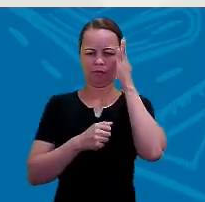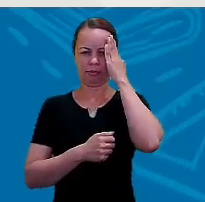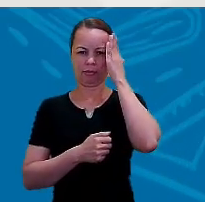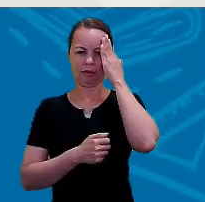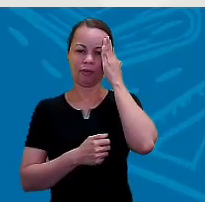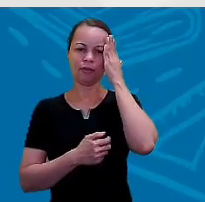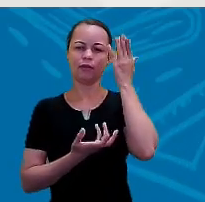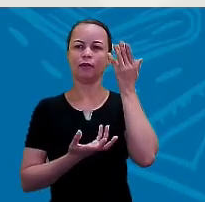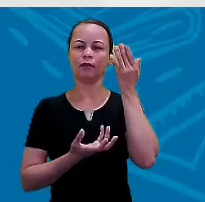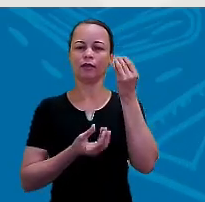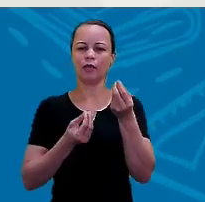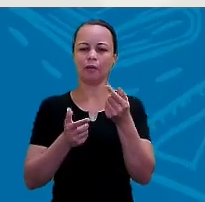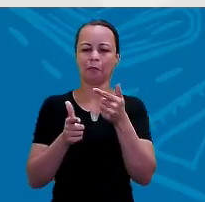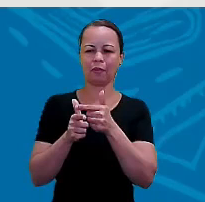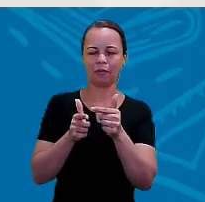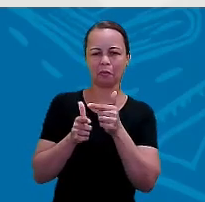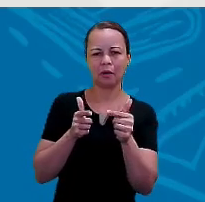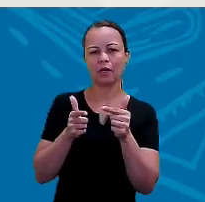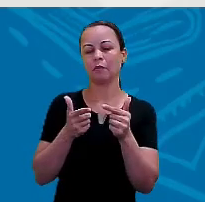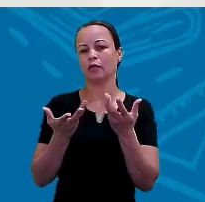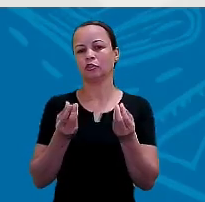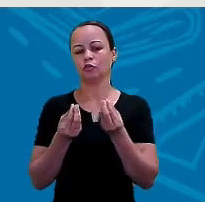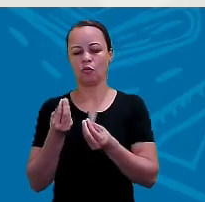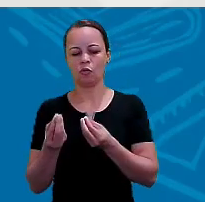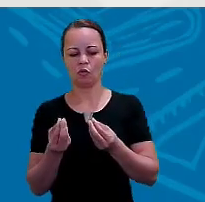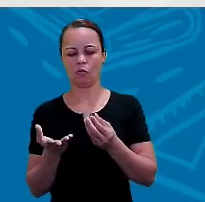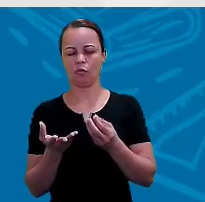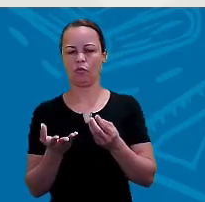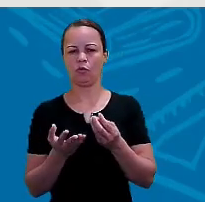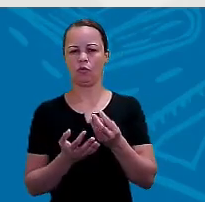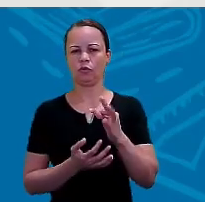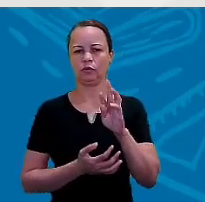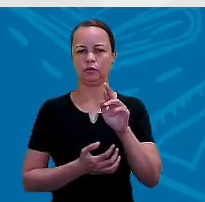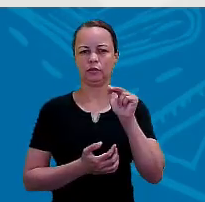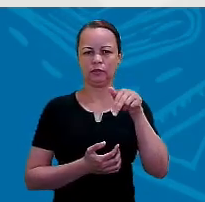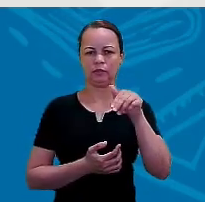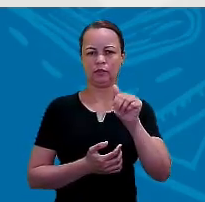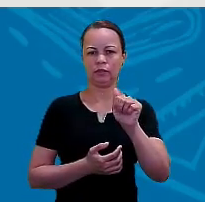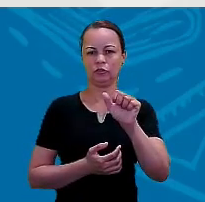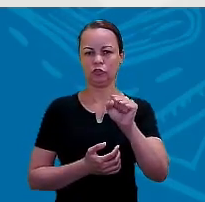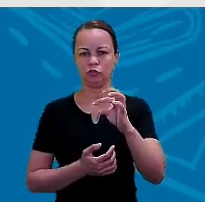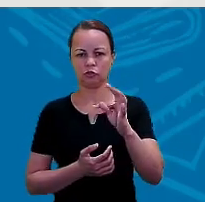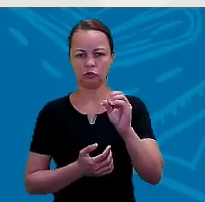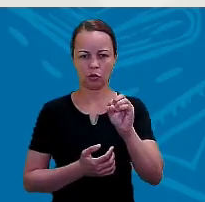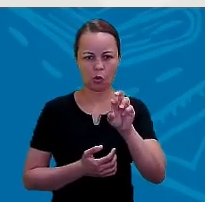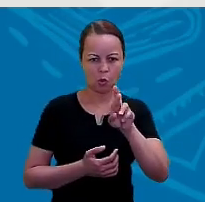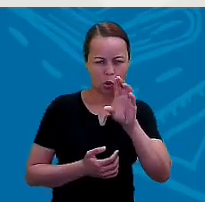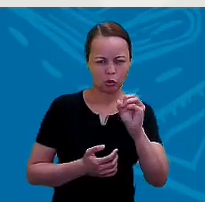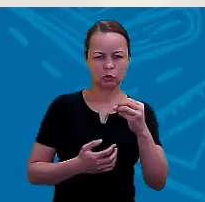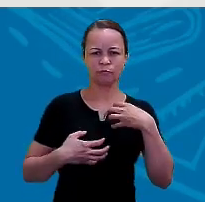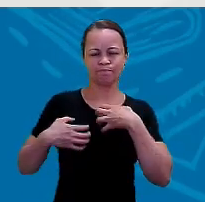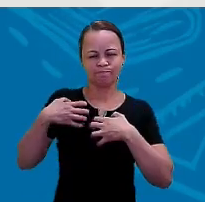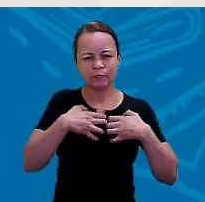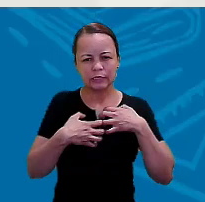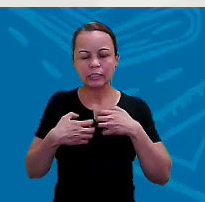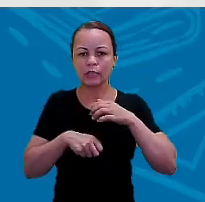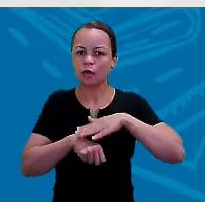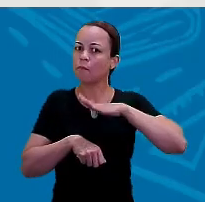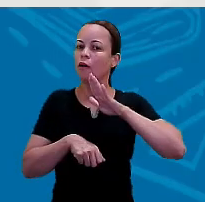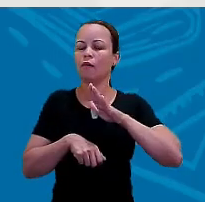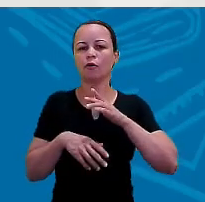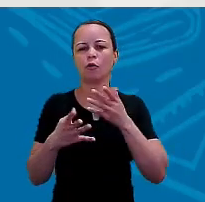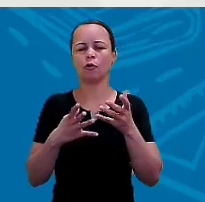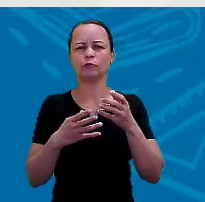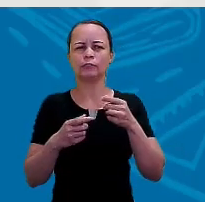problemas como ATAD, transtorno de ansiedade maior, você